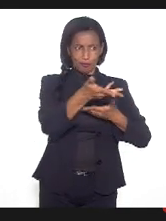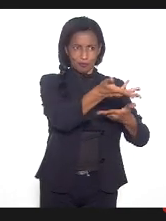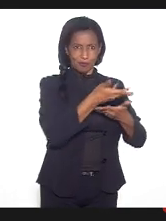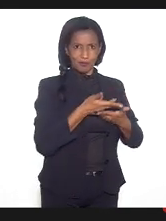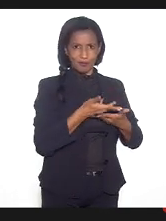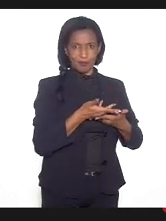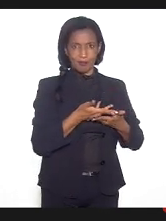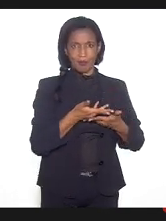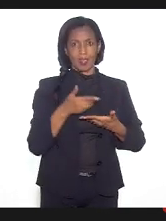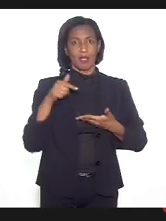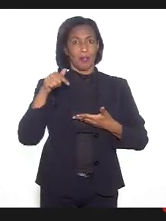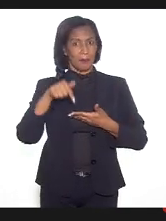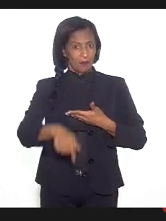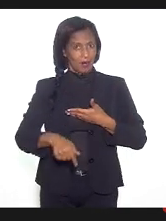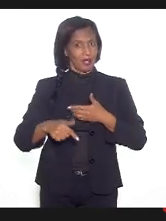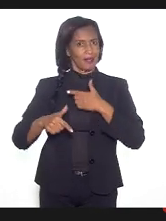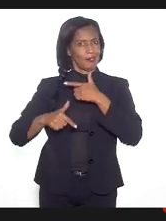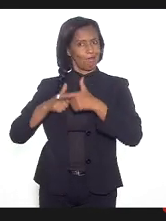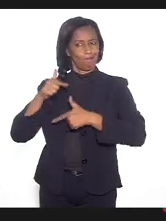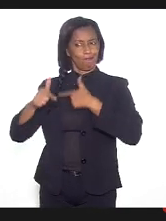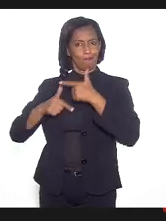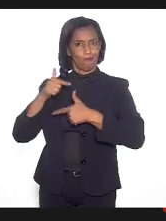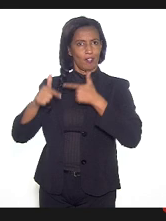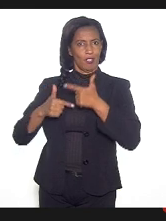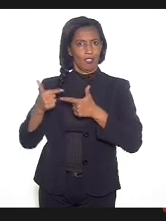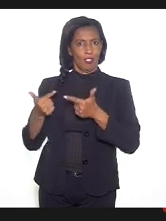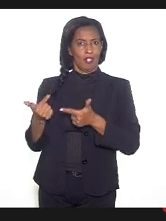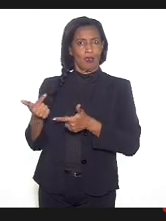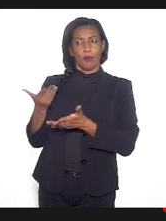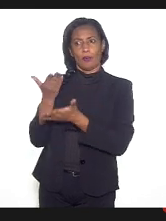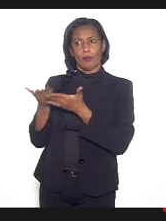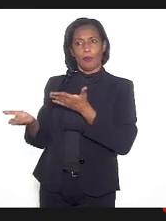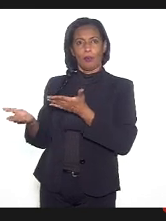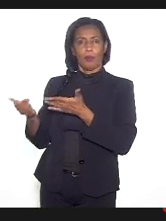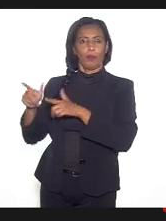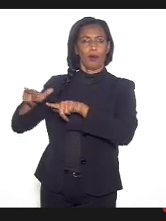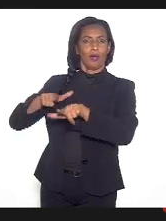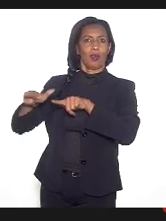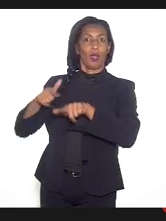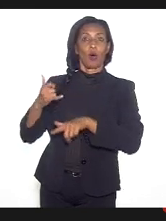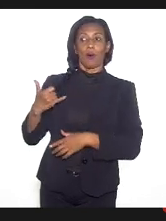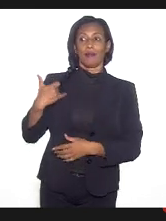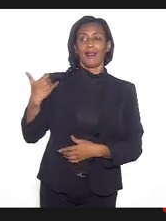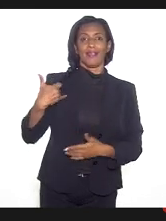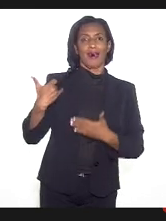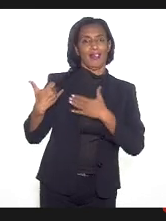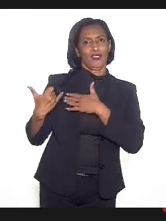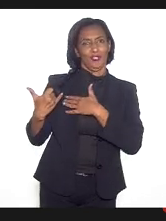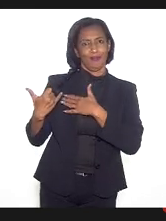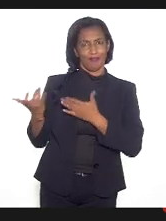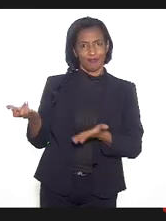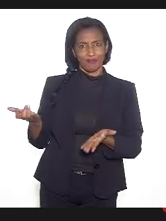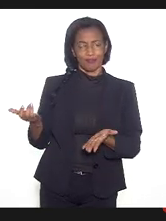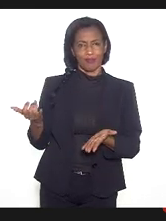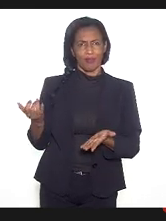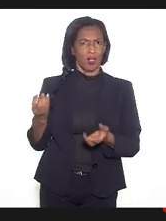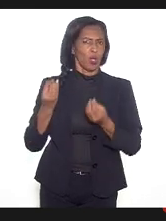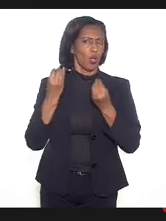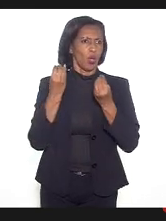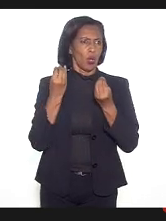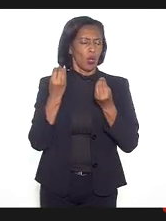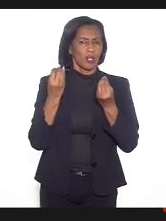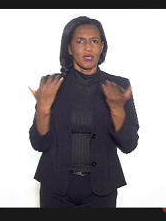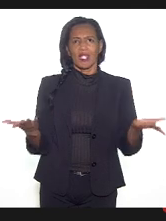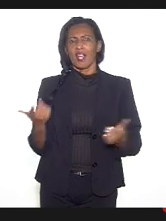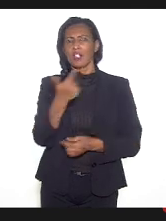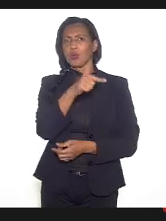para esse paliativo, de não ficarem desempregados, por conta da idade. Será que a gente não teria como aprovar uma